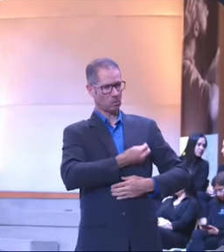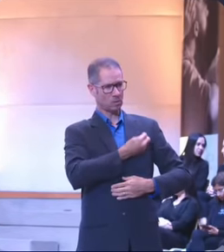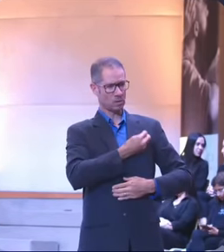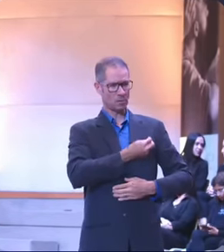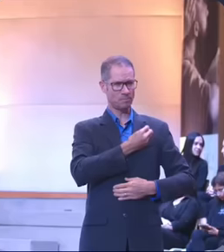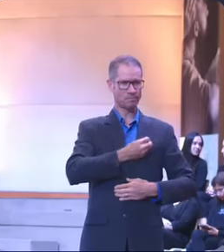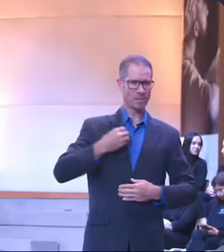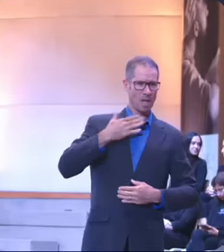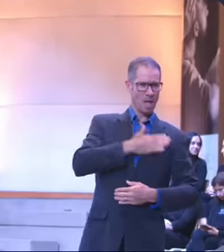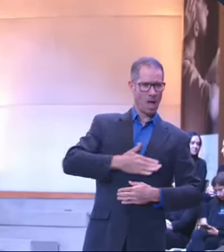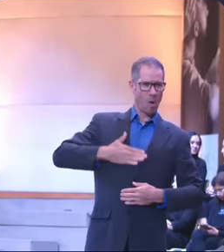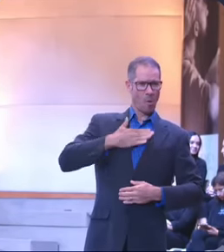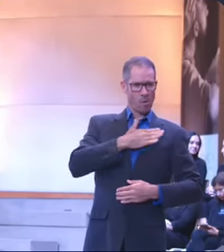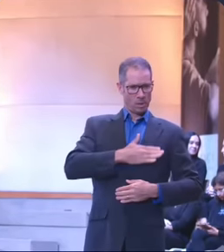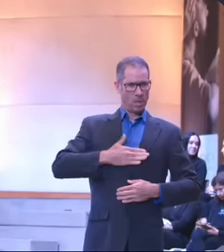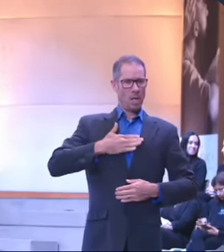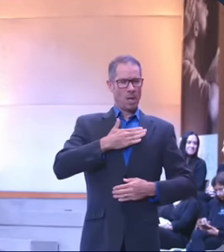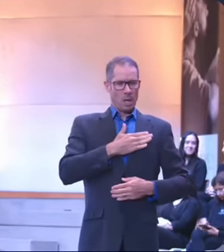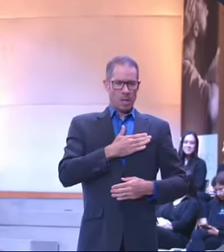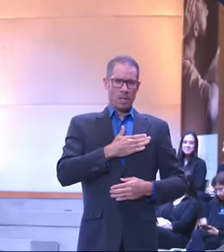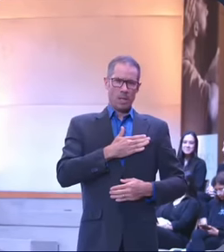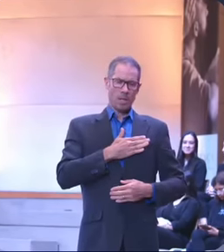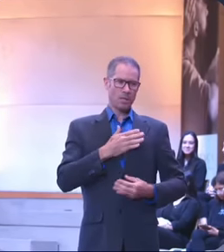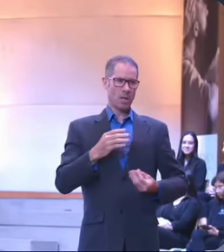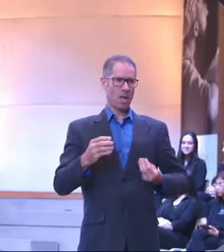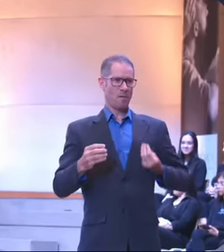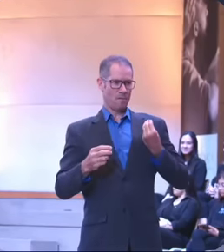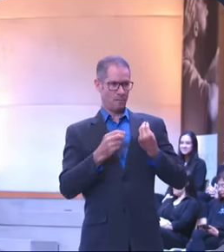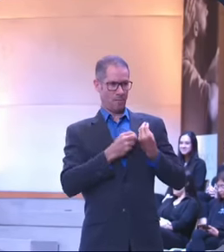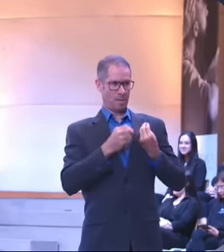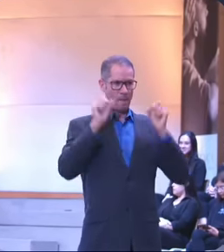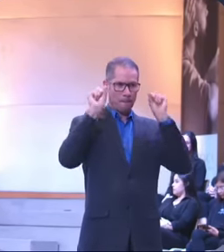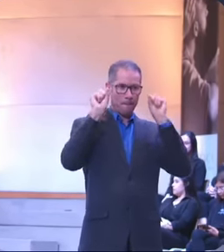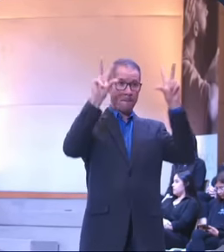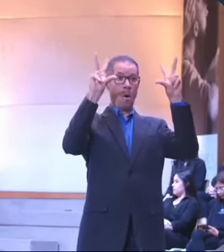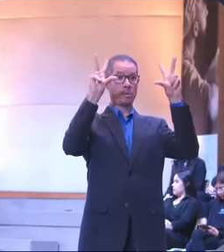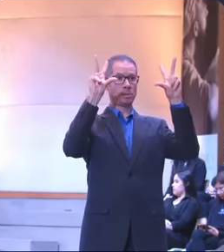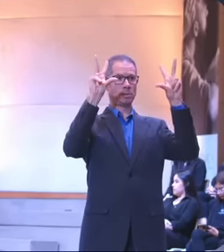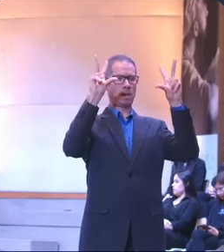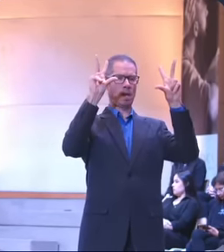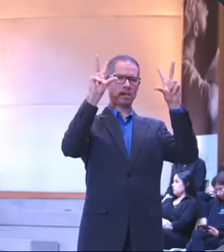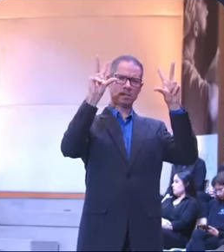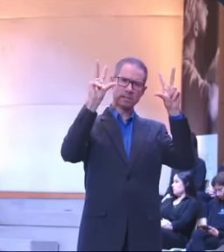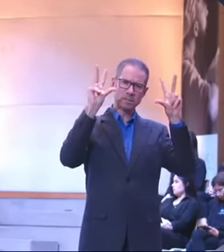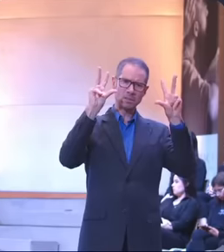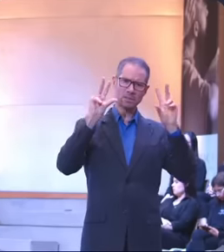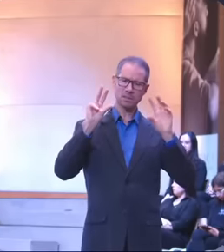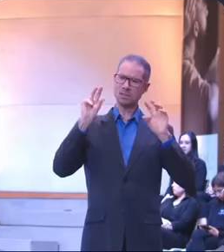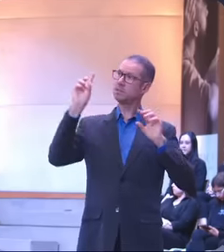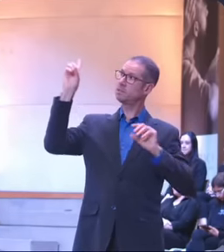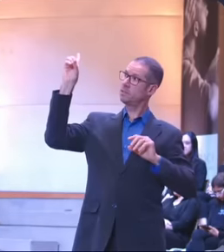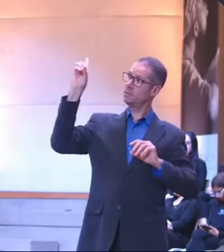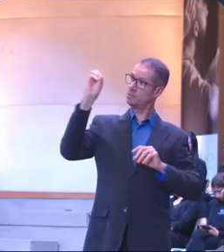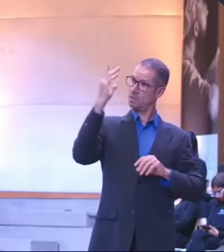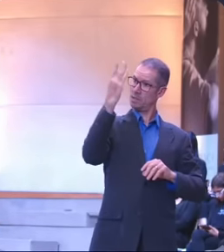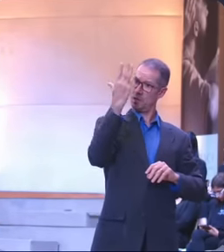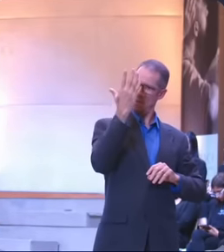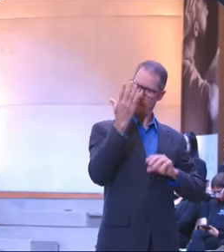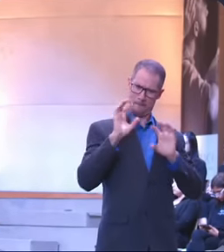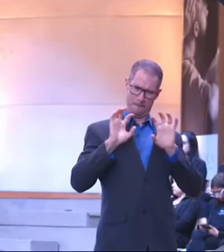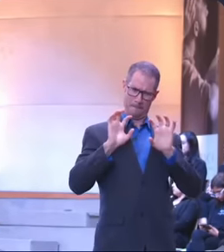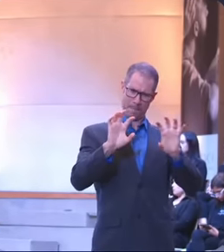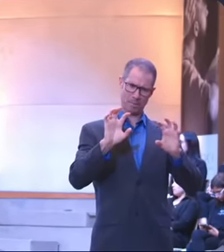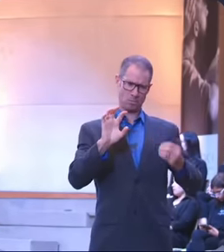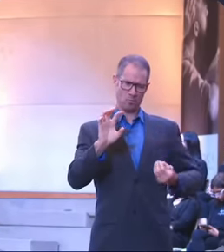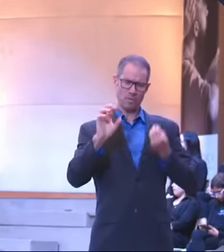eu gostaria de olhar um pouquinho para a vida de Moisés e o impacto da presença de Deus na sua